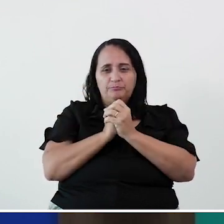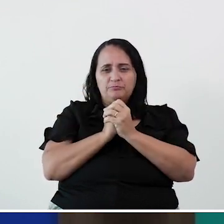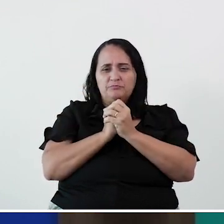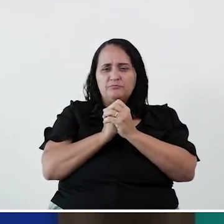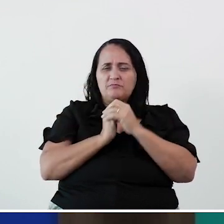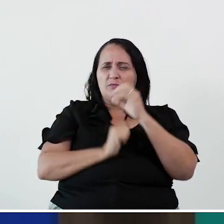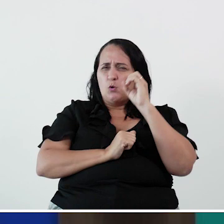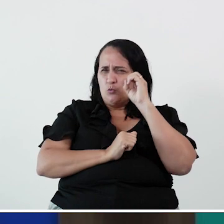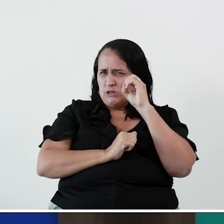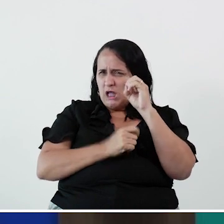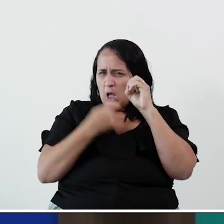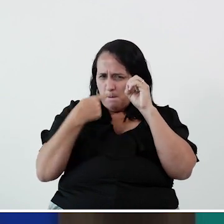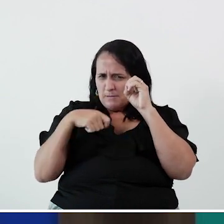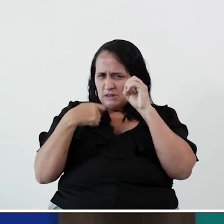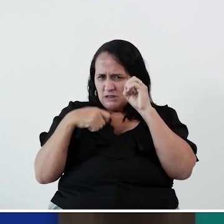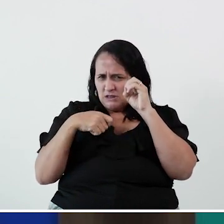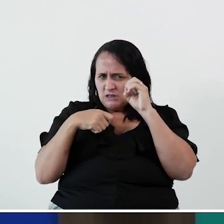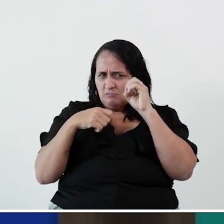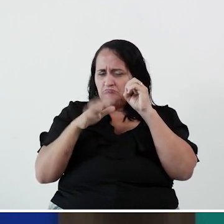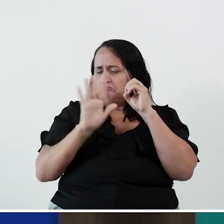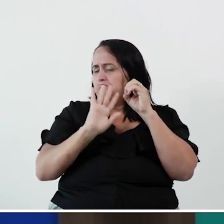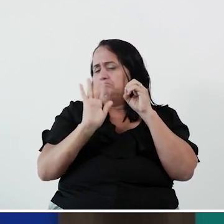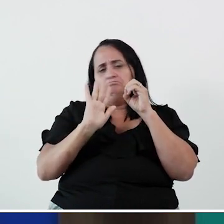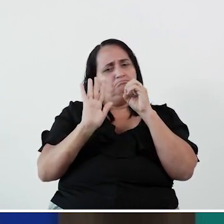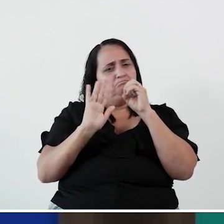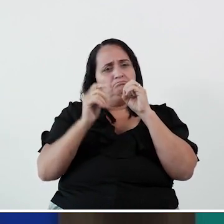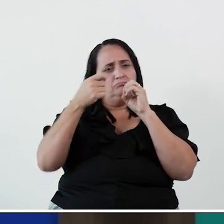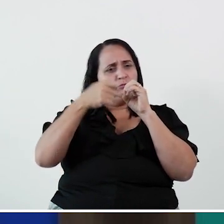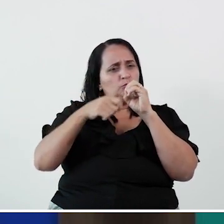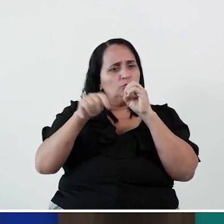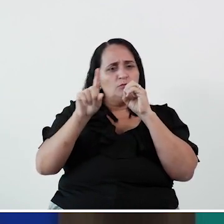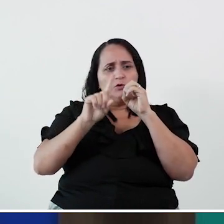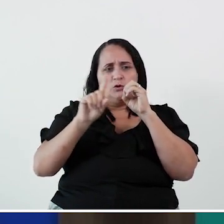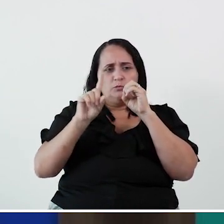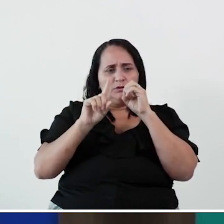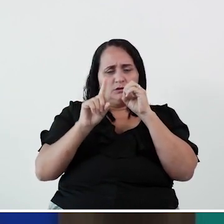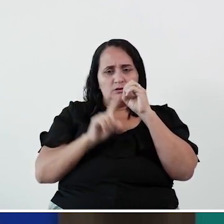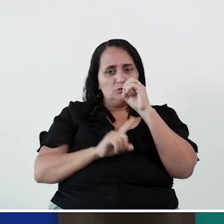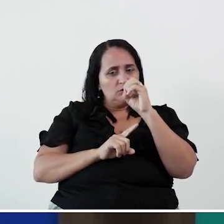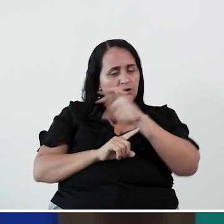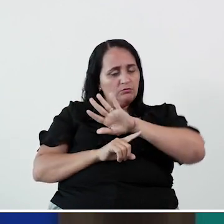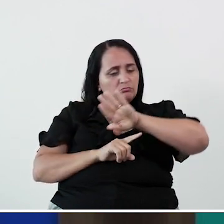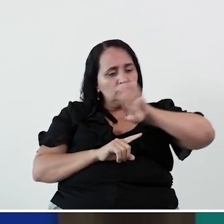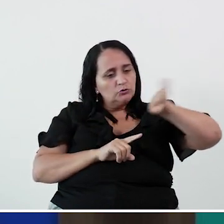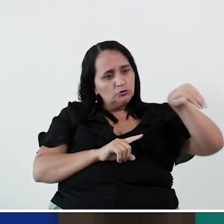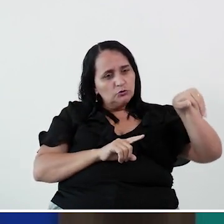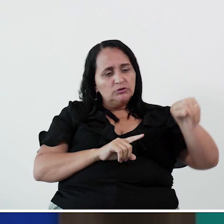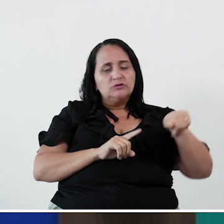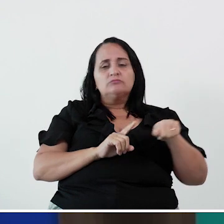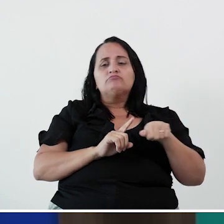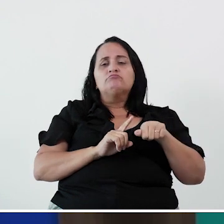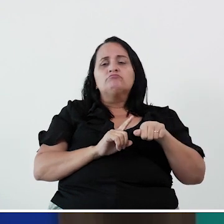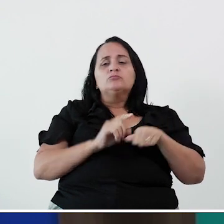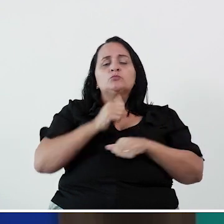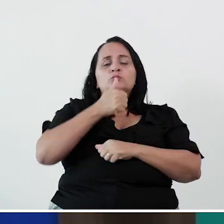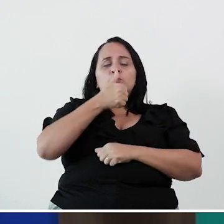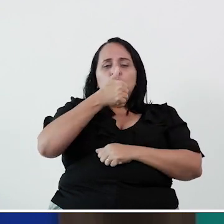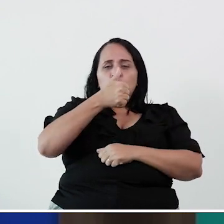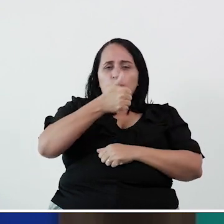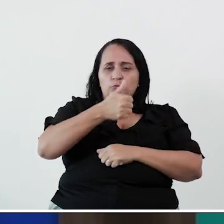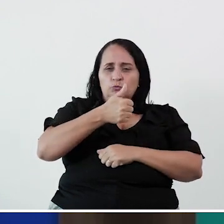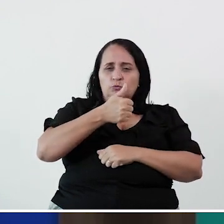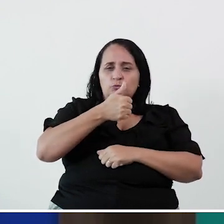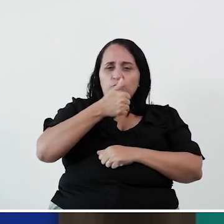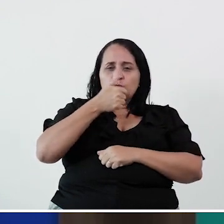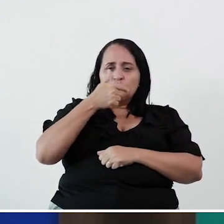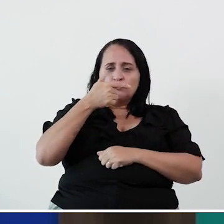eu preciso colocar o 0? Não. Nesse caso, você não precisa colocar o 0. Eu vou pegar do